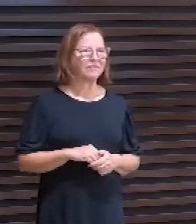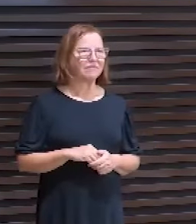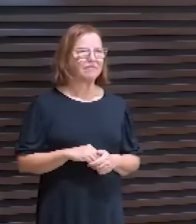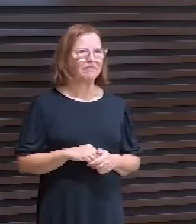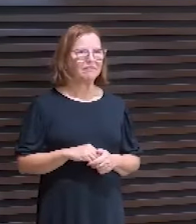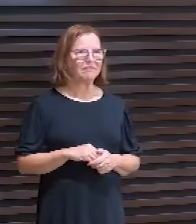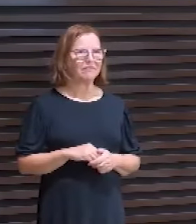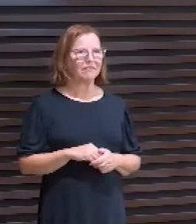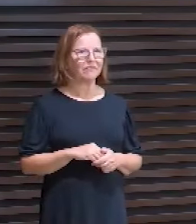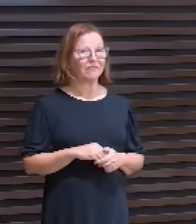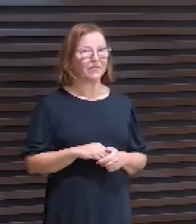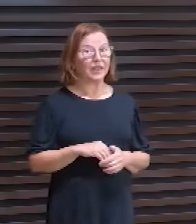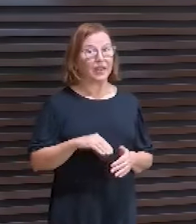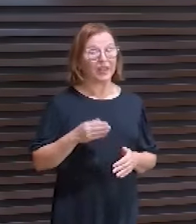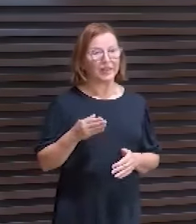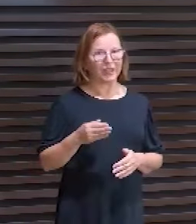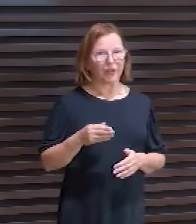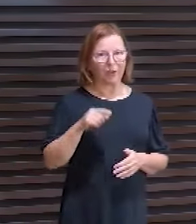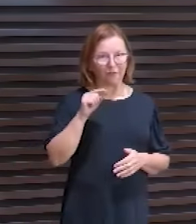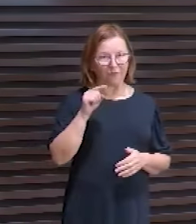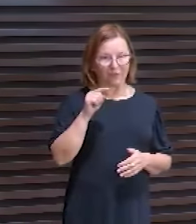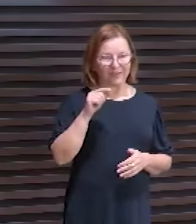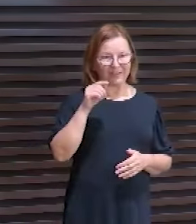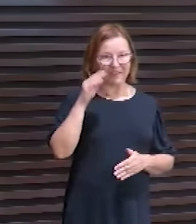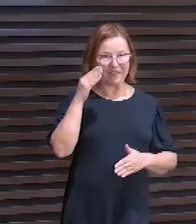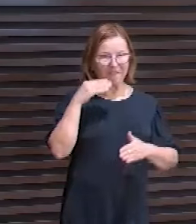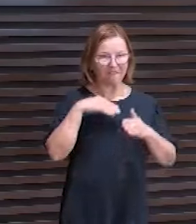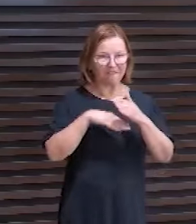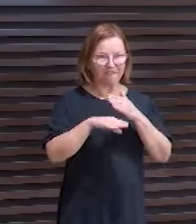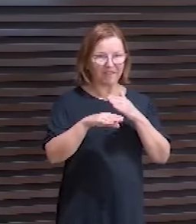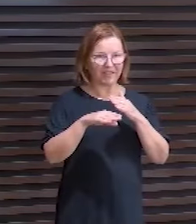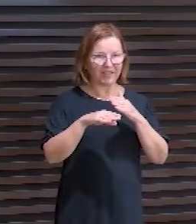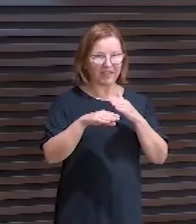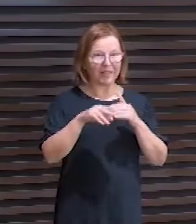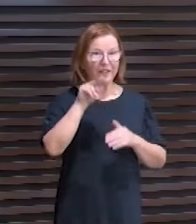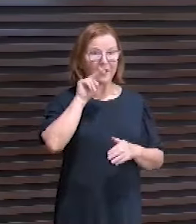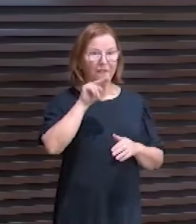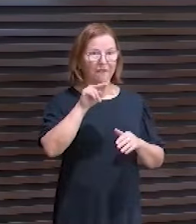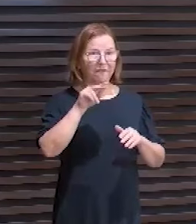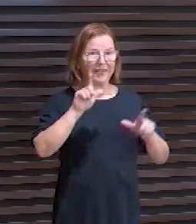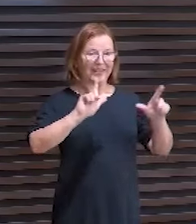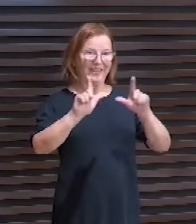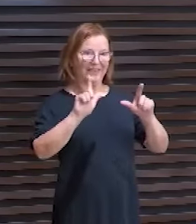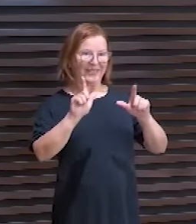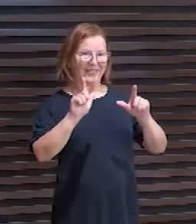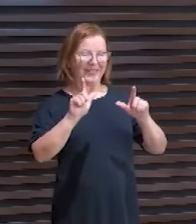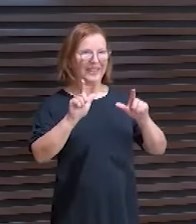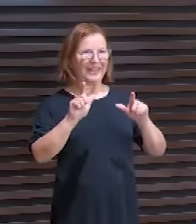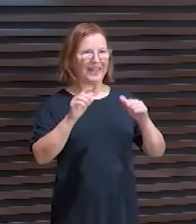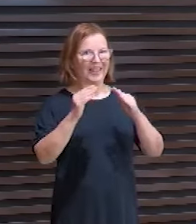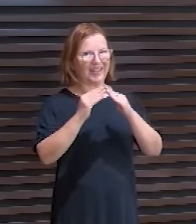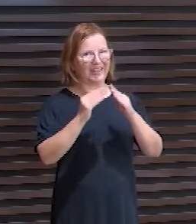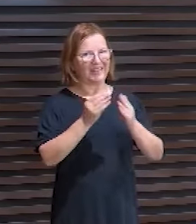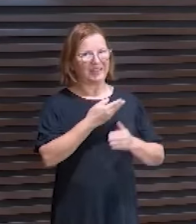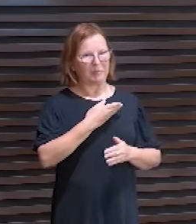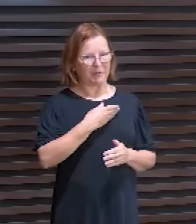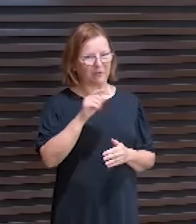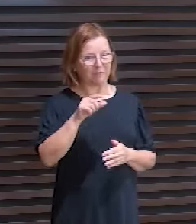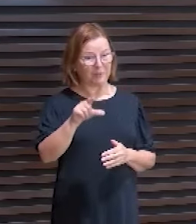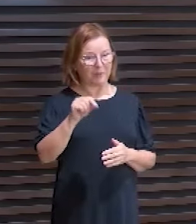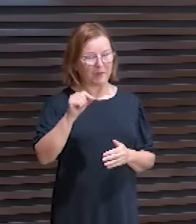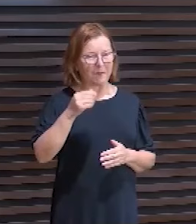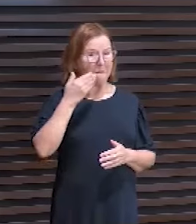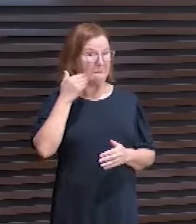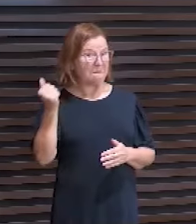aí quando você chega para assistir televisão na casa de alguém você quer o melhor lugar na sala de TV você